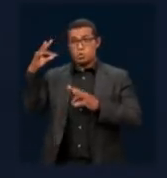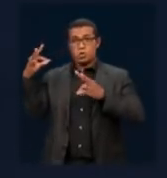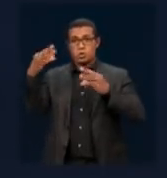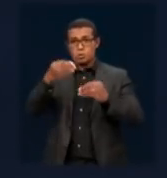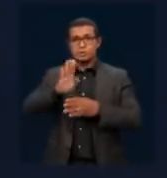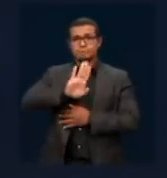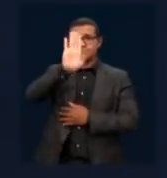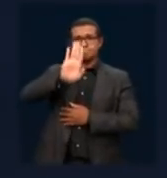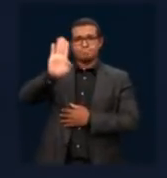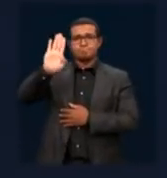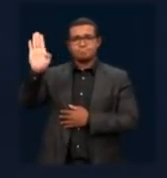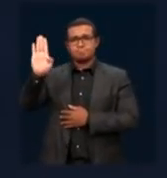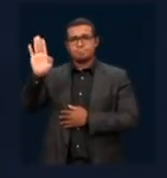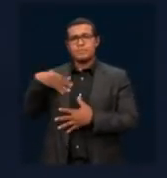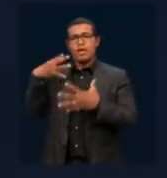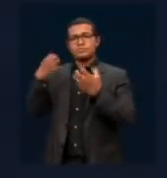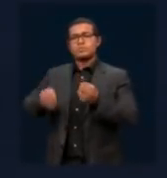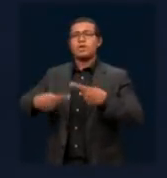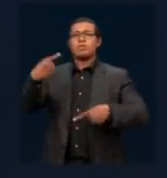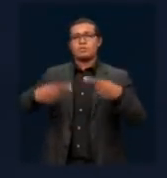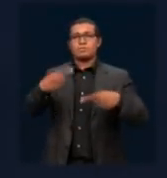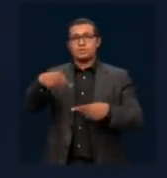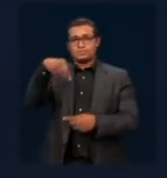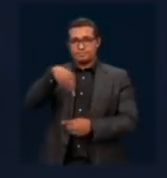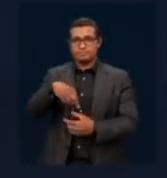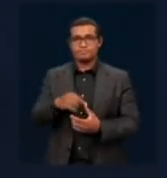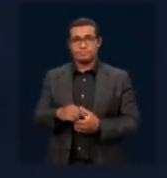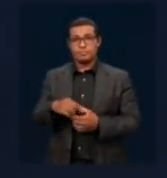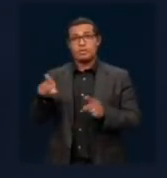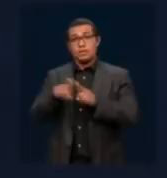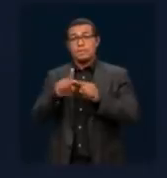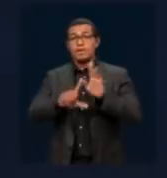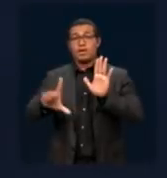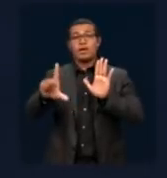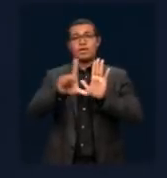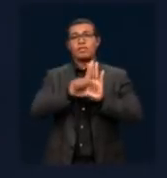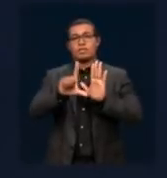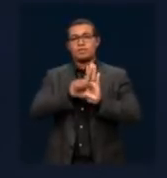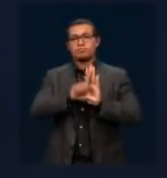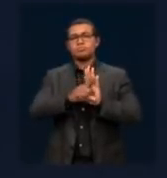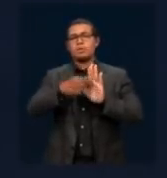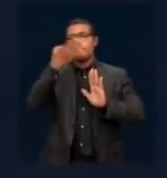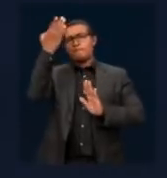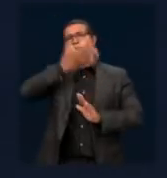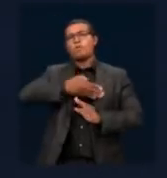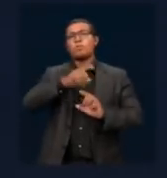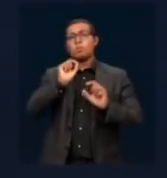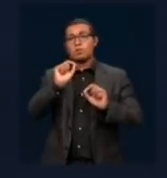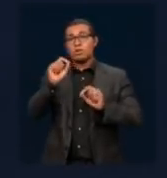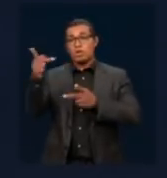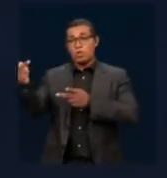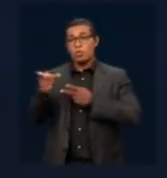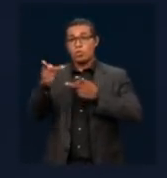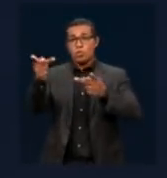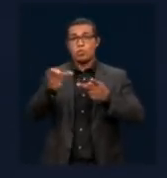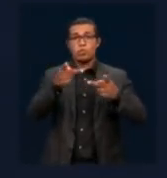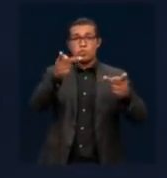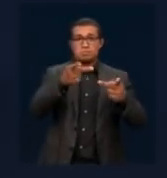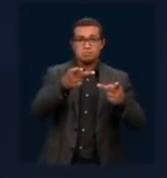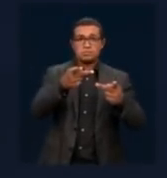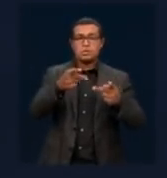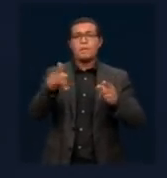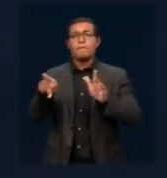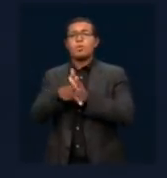credenciaram a participar desse debate conforme prevê a lei eleitoral foram convidados os candidatos de partidos ou coligações